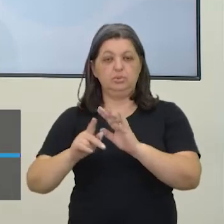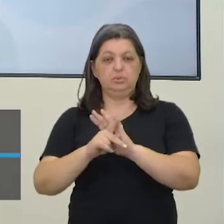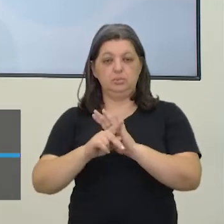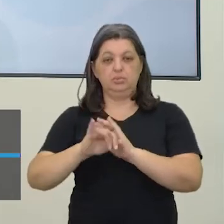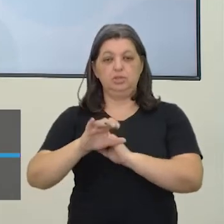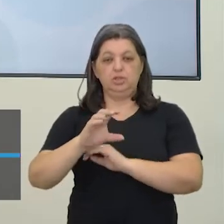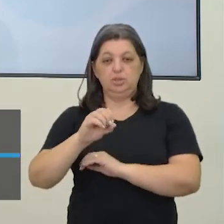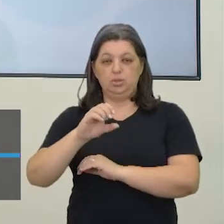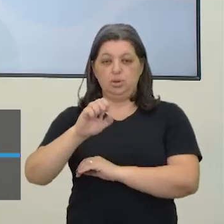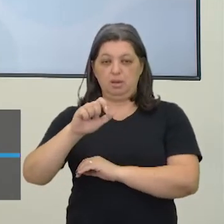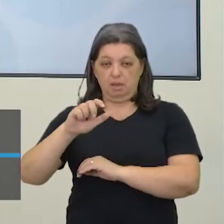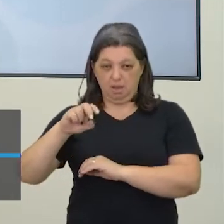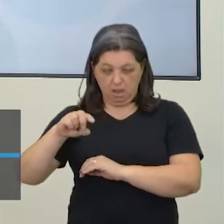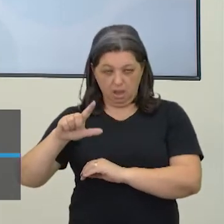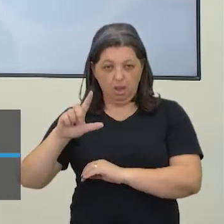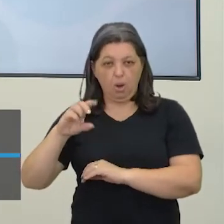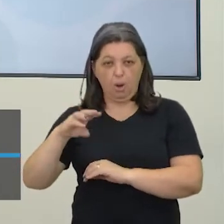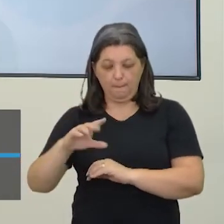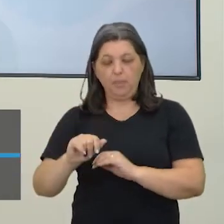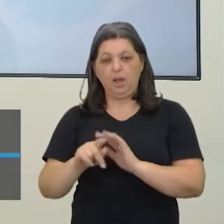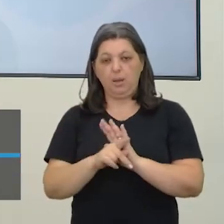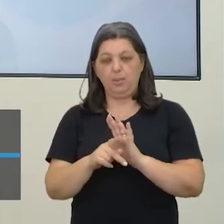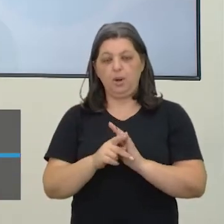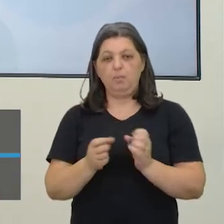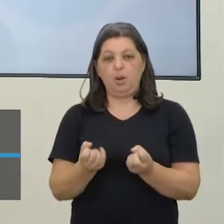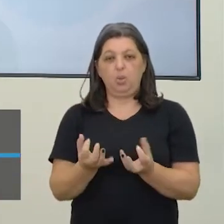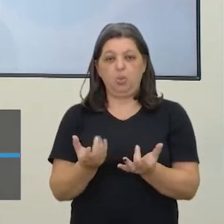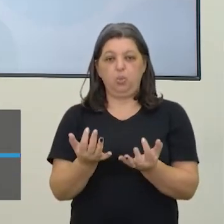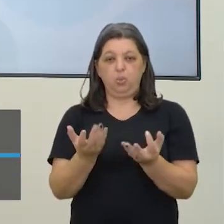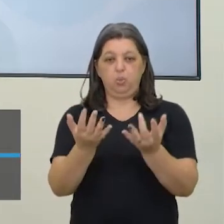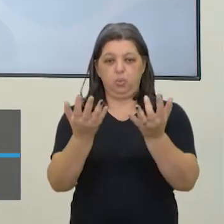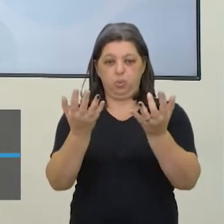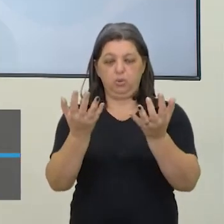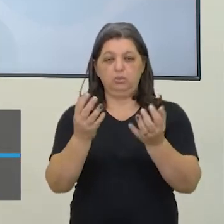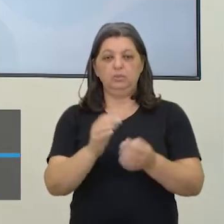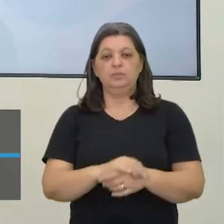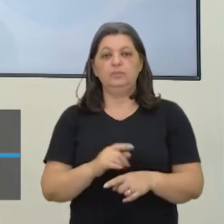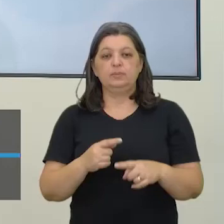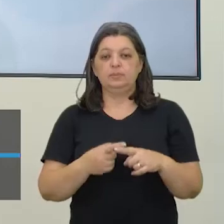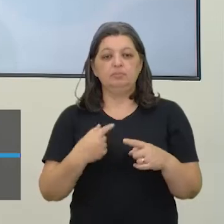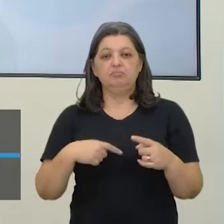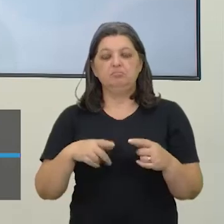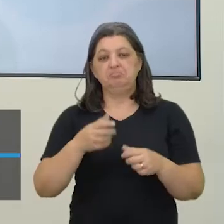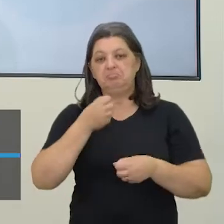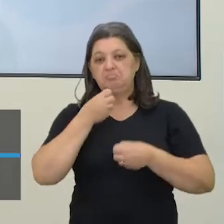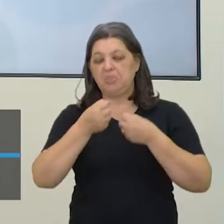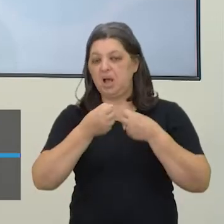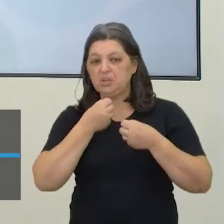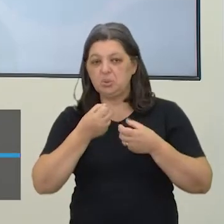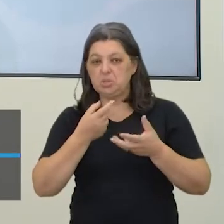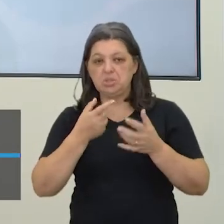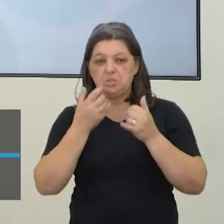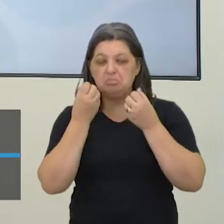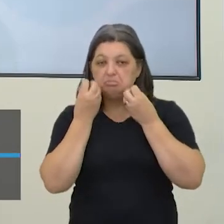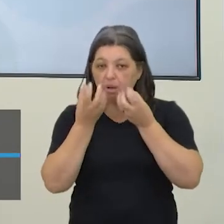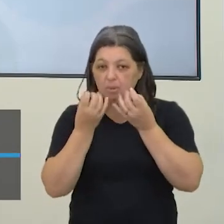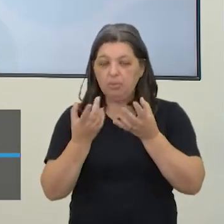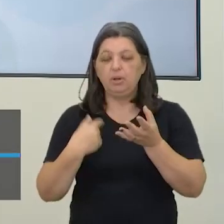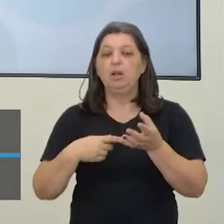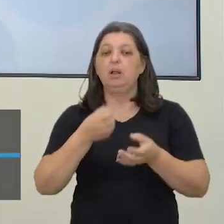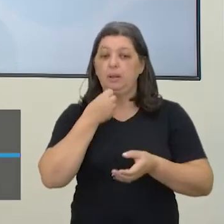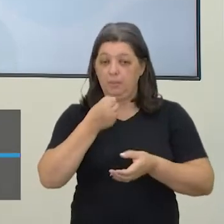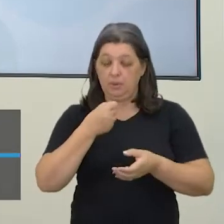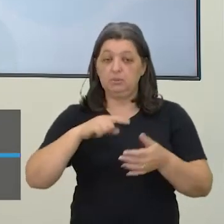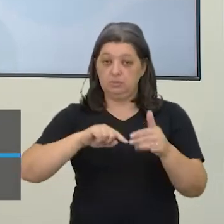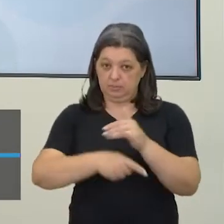reportagens e cinema, filme, né? Reportagens, porque as notícias, elas meio que ficaram pelo tempo. Então, muitas reportagens aprofundaram. Para você que